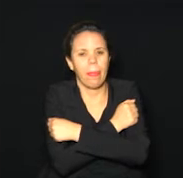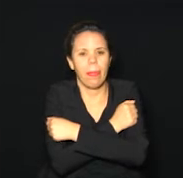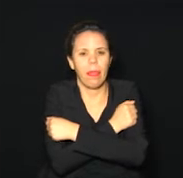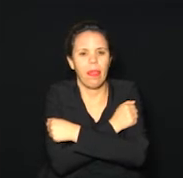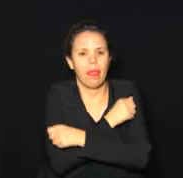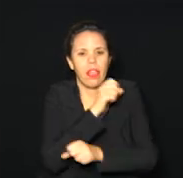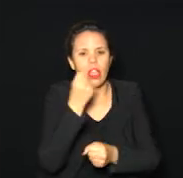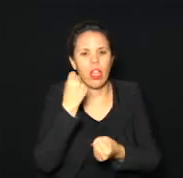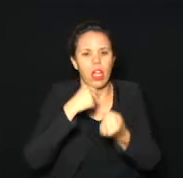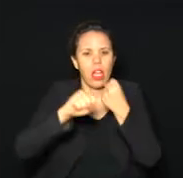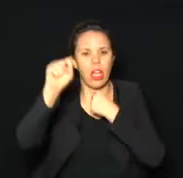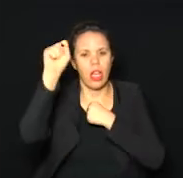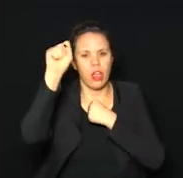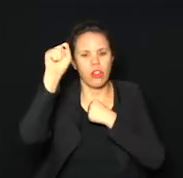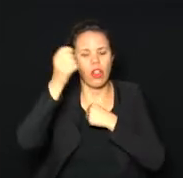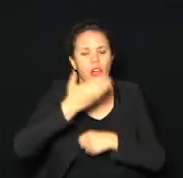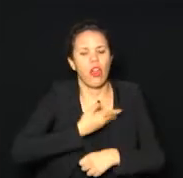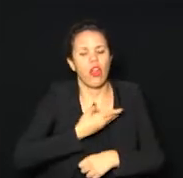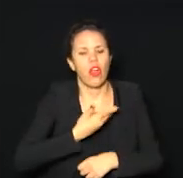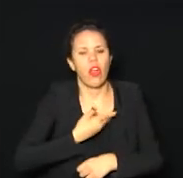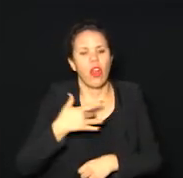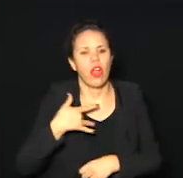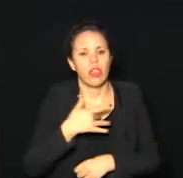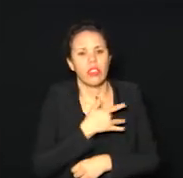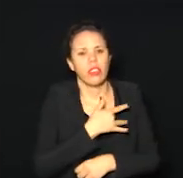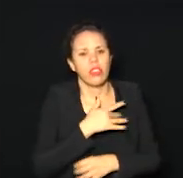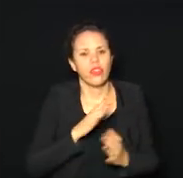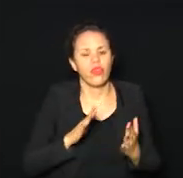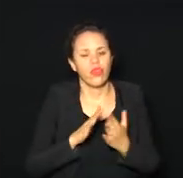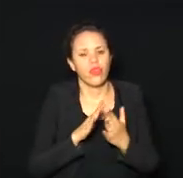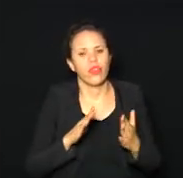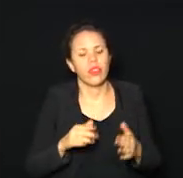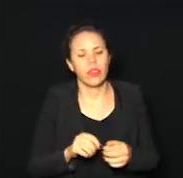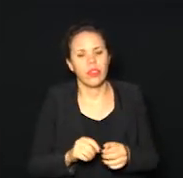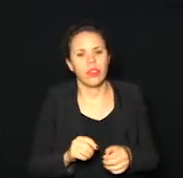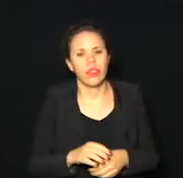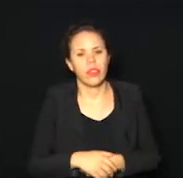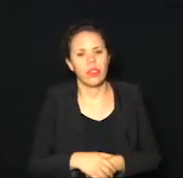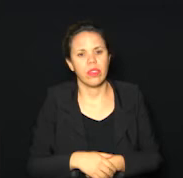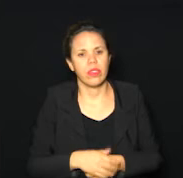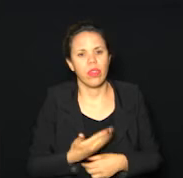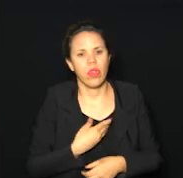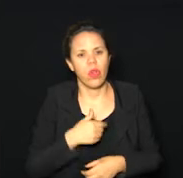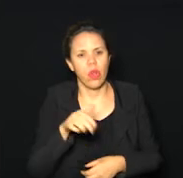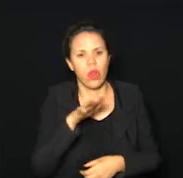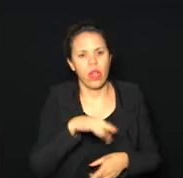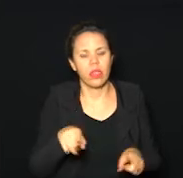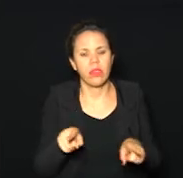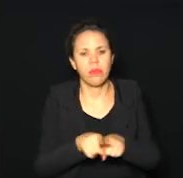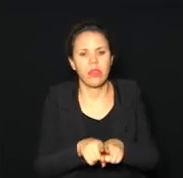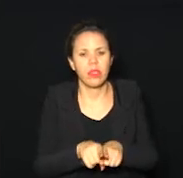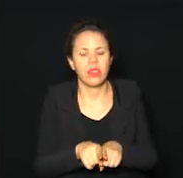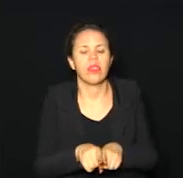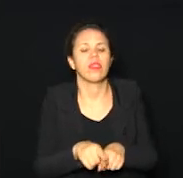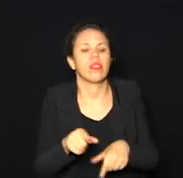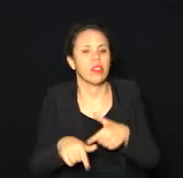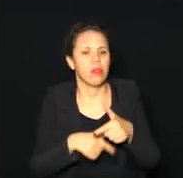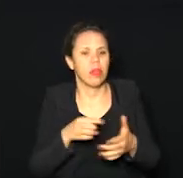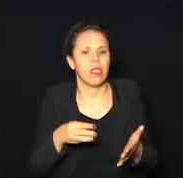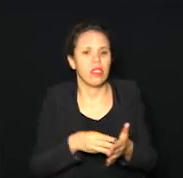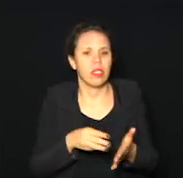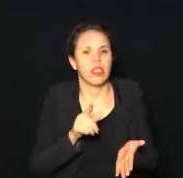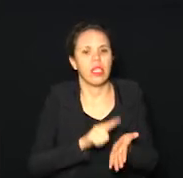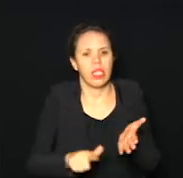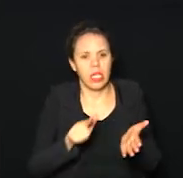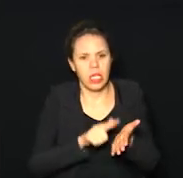heróis, colegas da saúde que estão lá na linha de frente, os colegas também terceirizados da